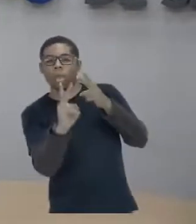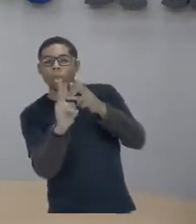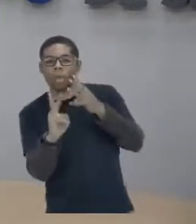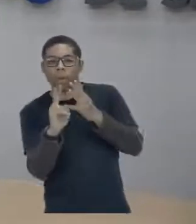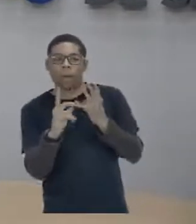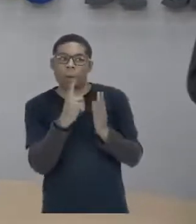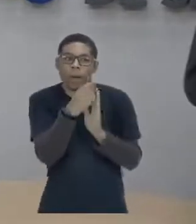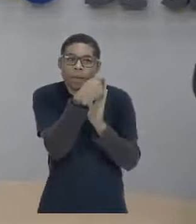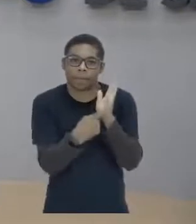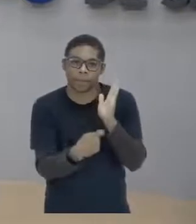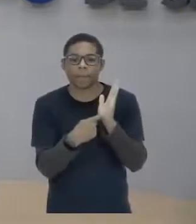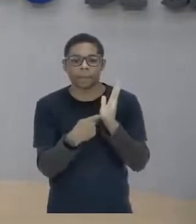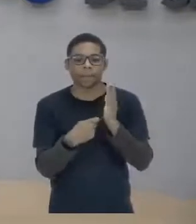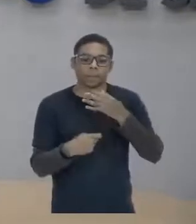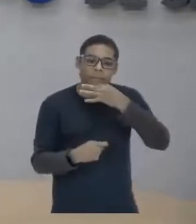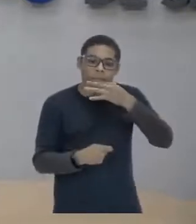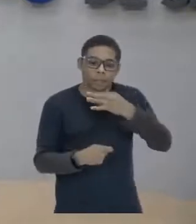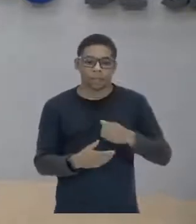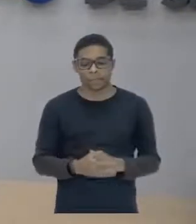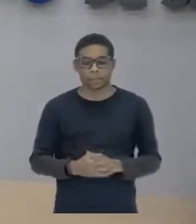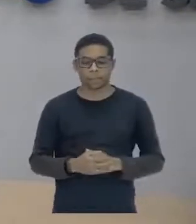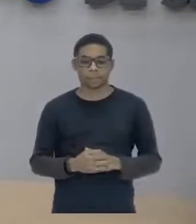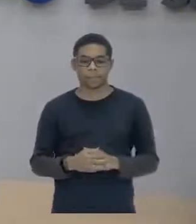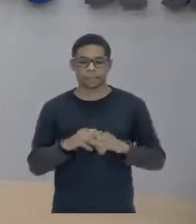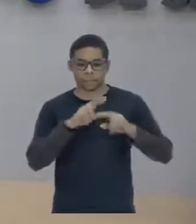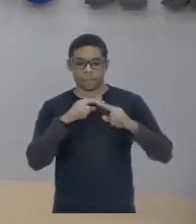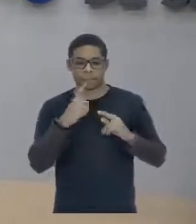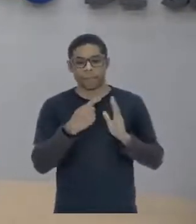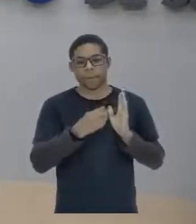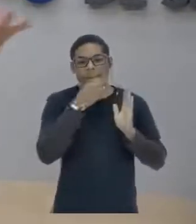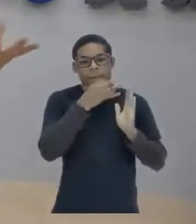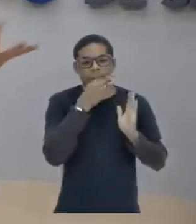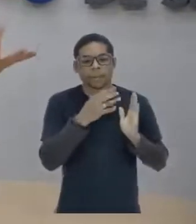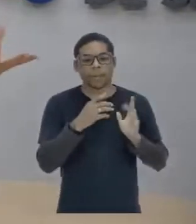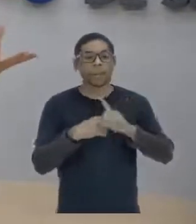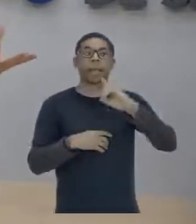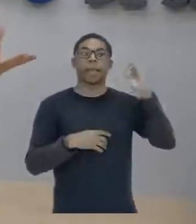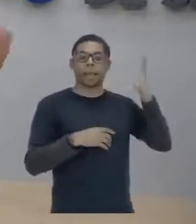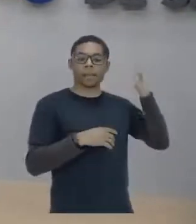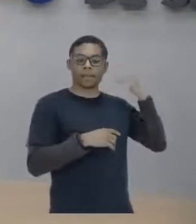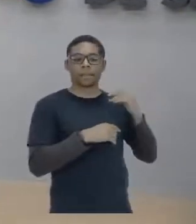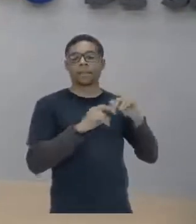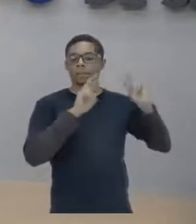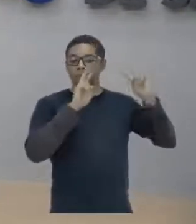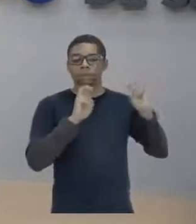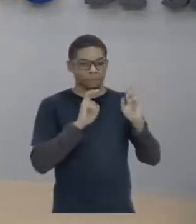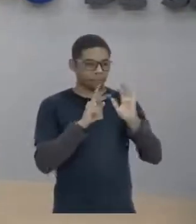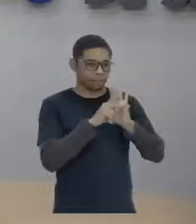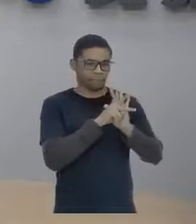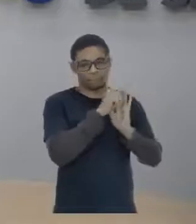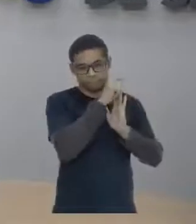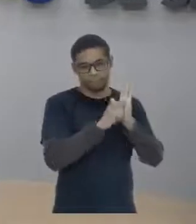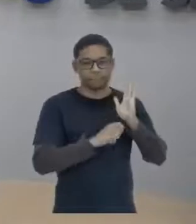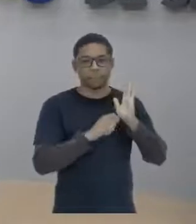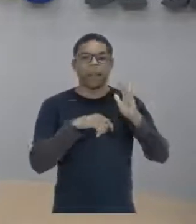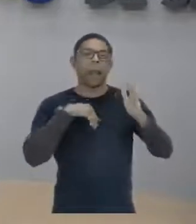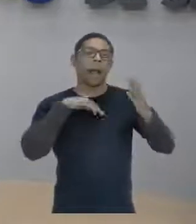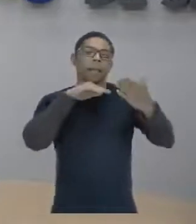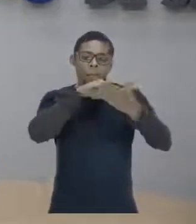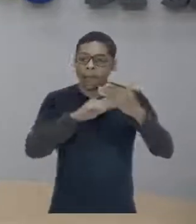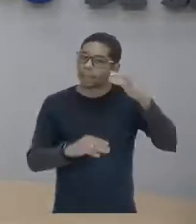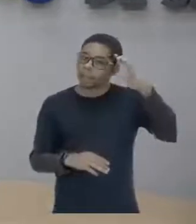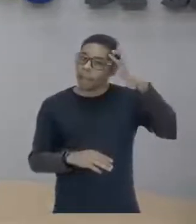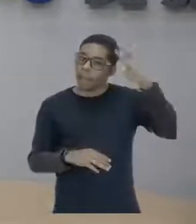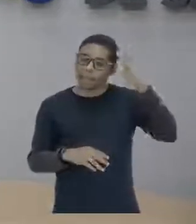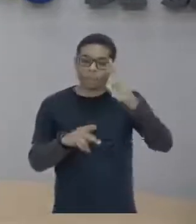um texto dissertativo argumentativo. E a dissertação, ela vai aí desde, né, do texto dissertativo argumentativo até uma tese de mestrado. Mas, enfim,